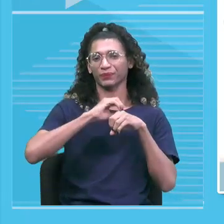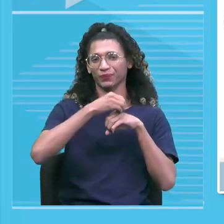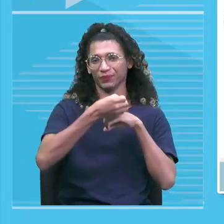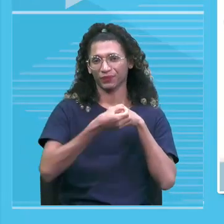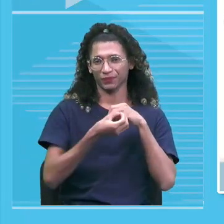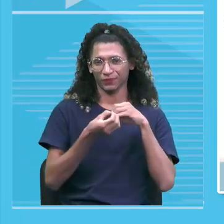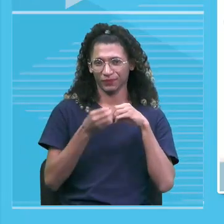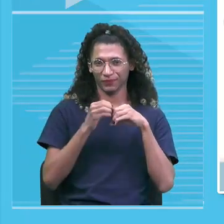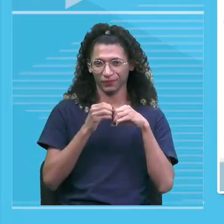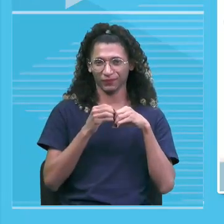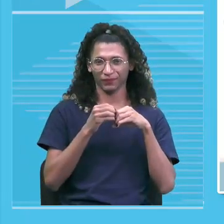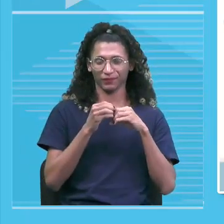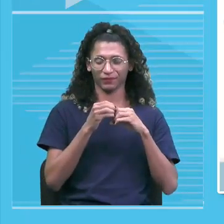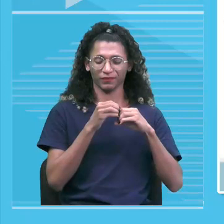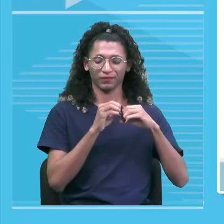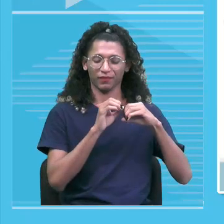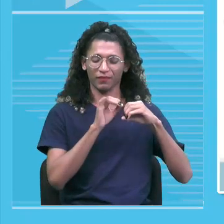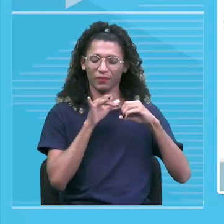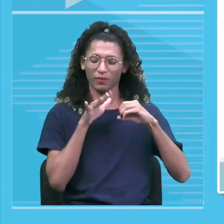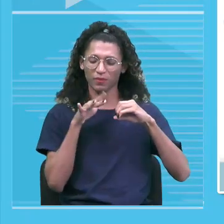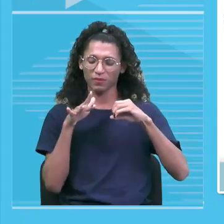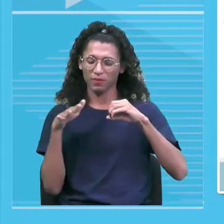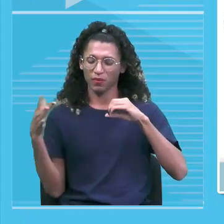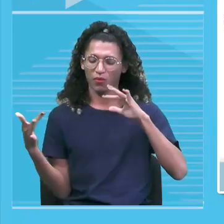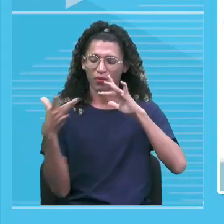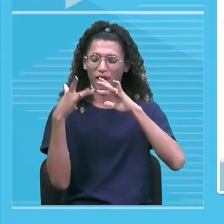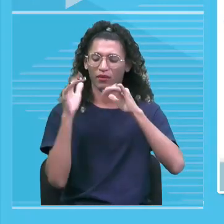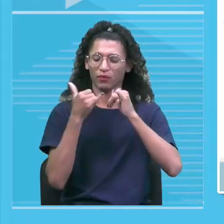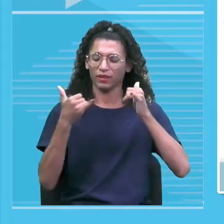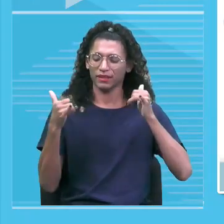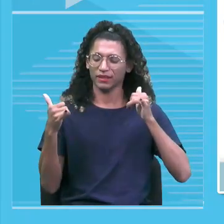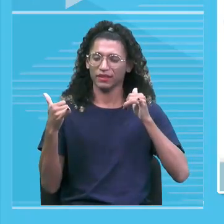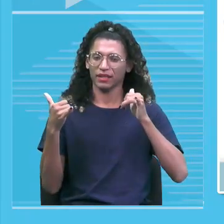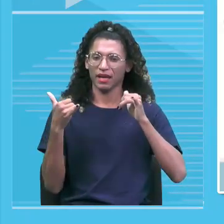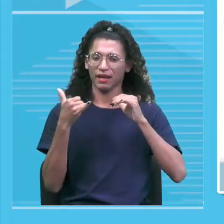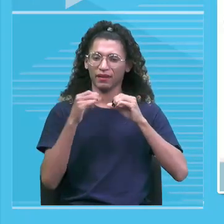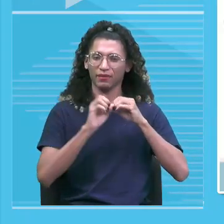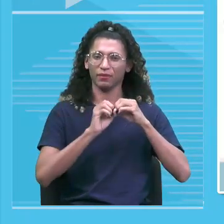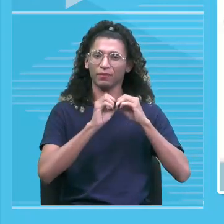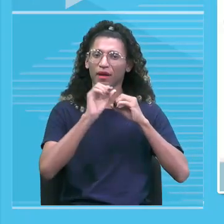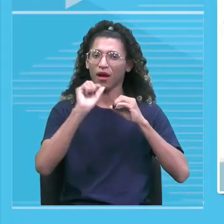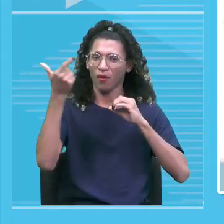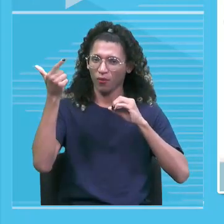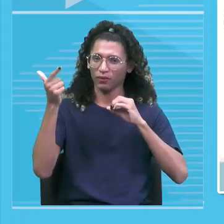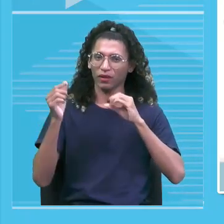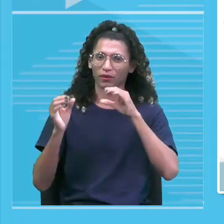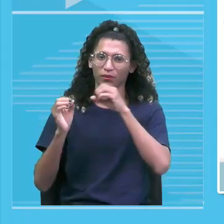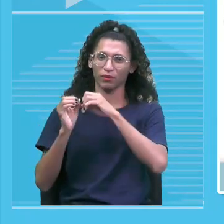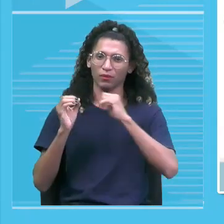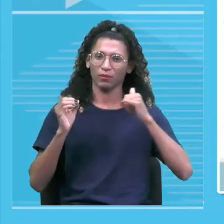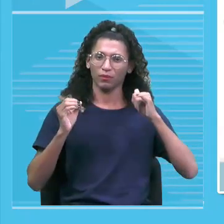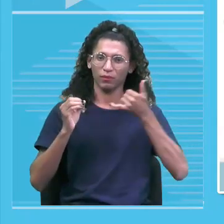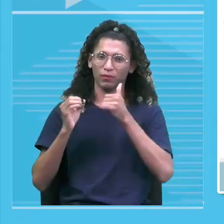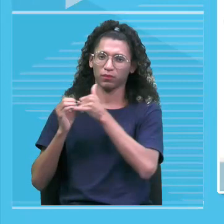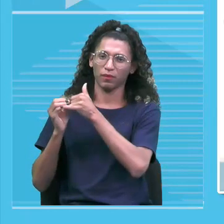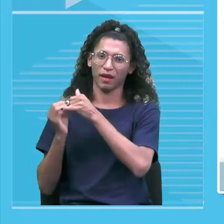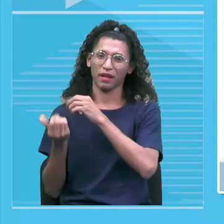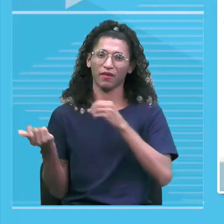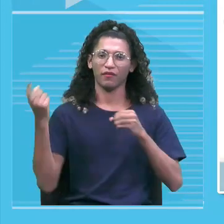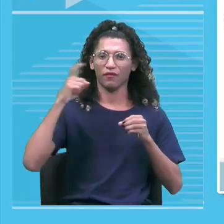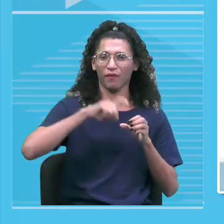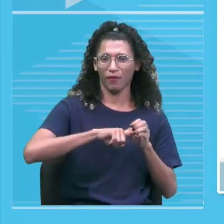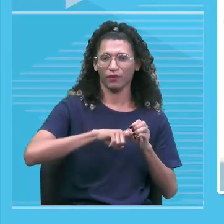foi lá receber uma energia transmitiu para a seguinte e volta para sua posição de